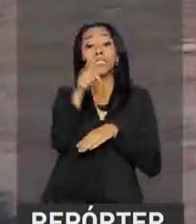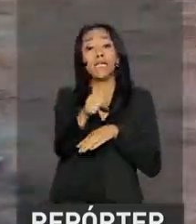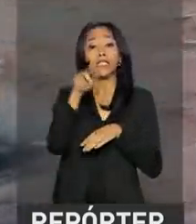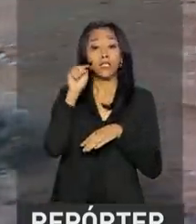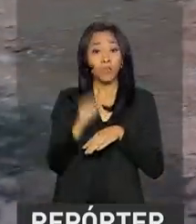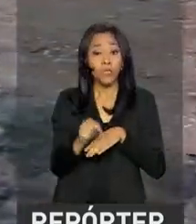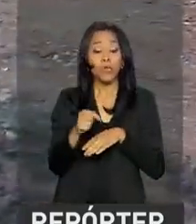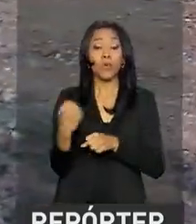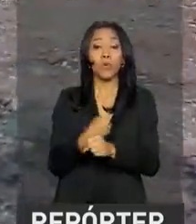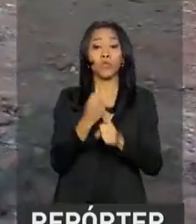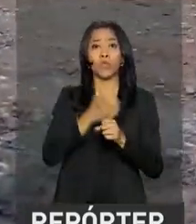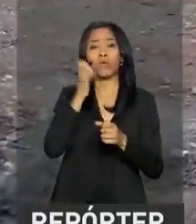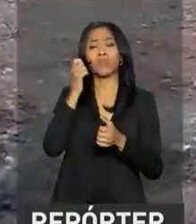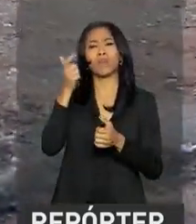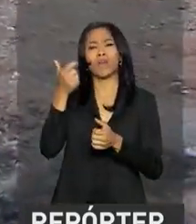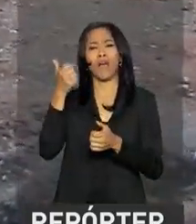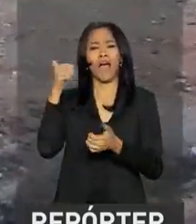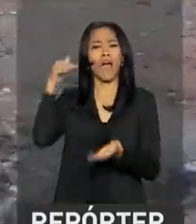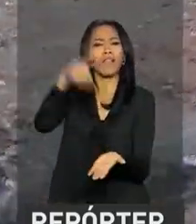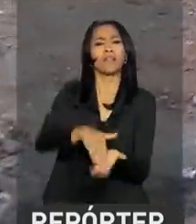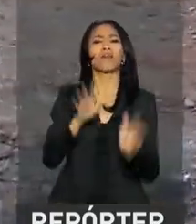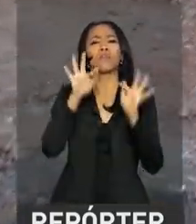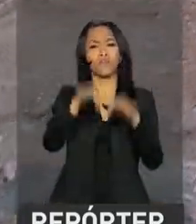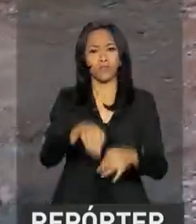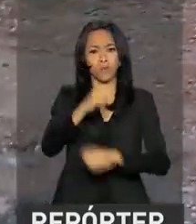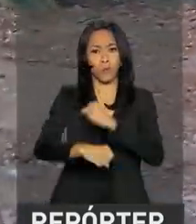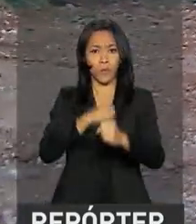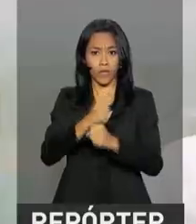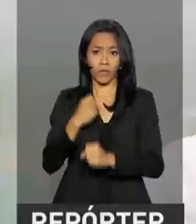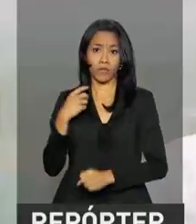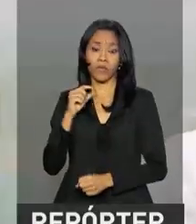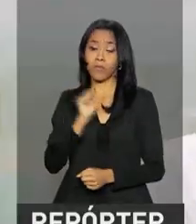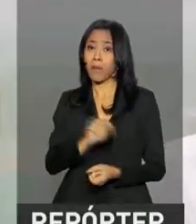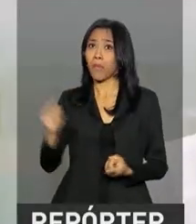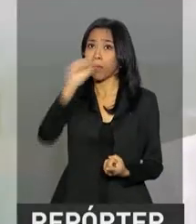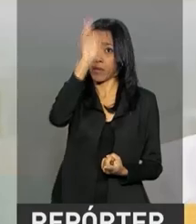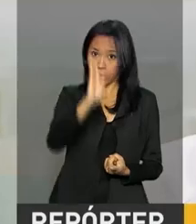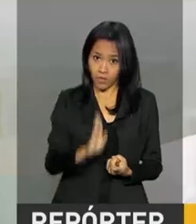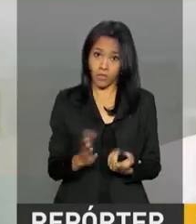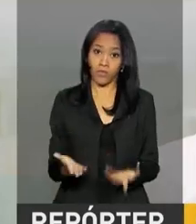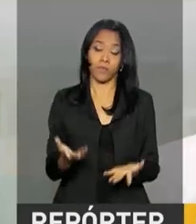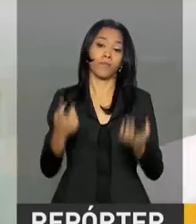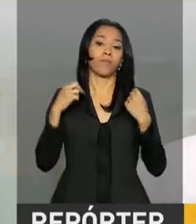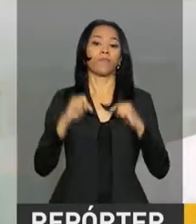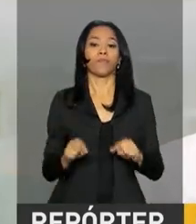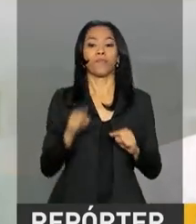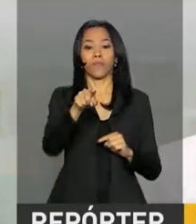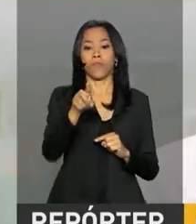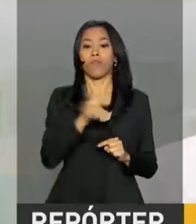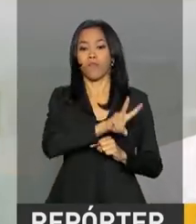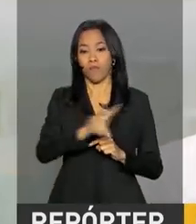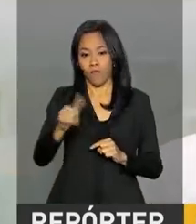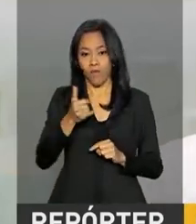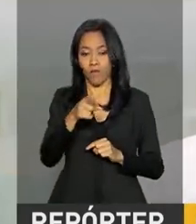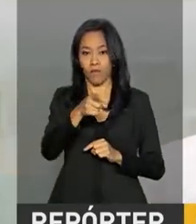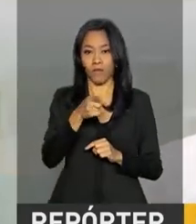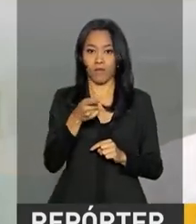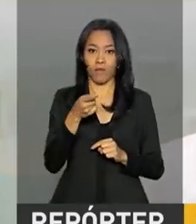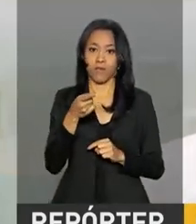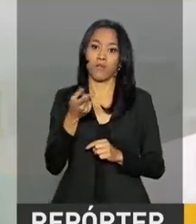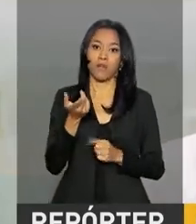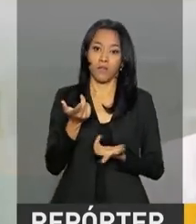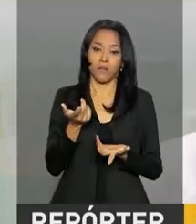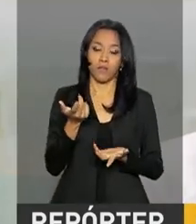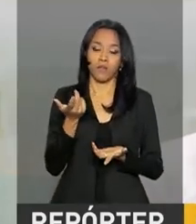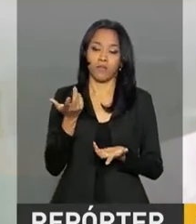em todo o país até o fim do ano, gerando trabalho e renda. Vai abranger um atendimento muito amplo à população